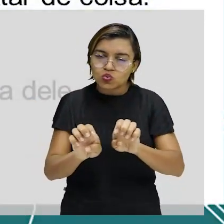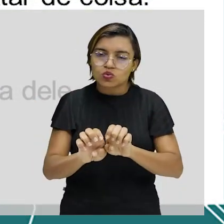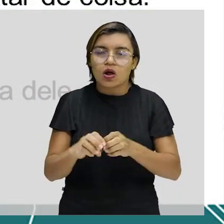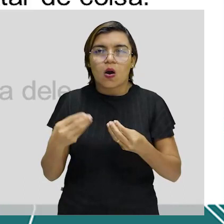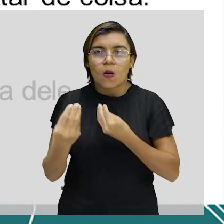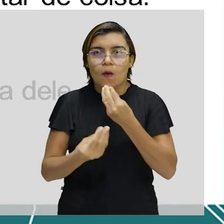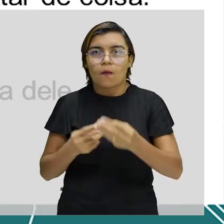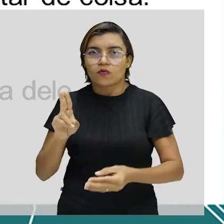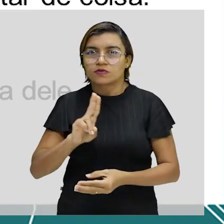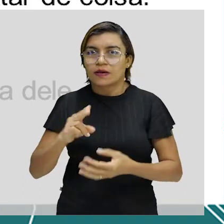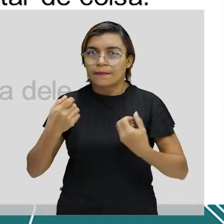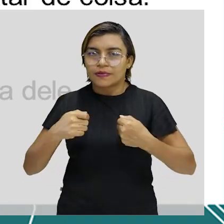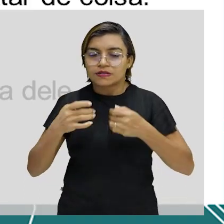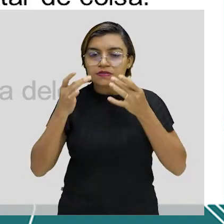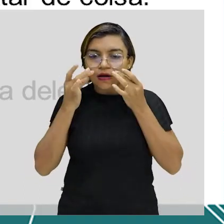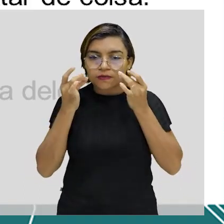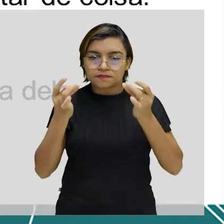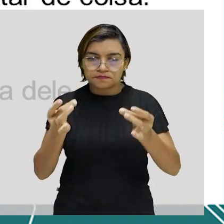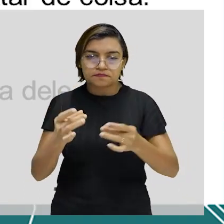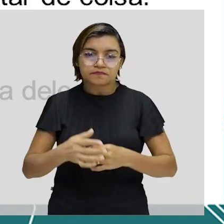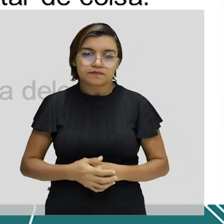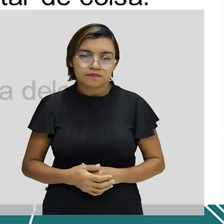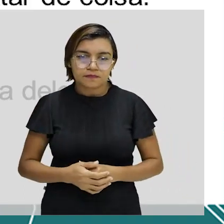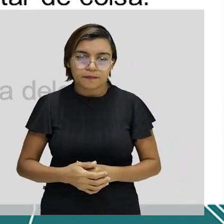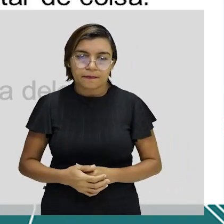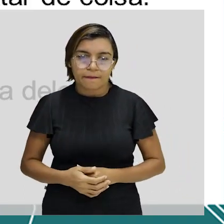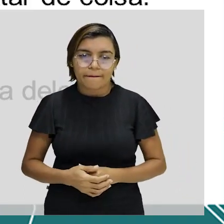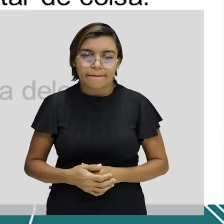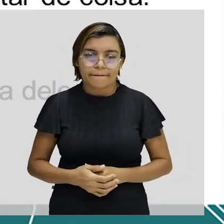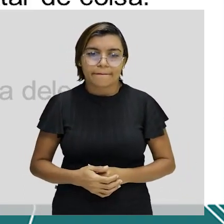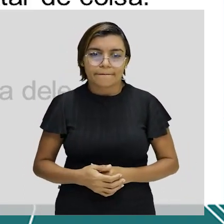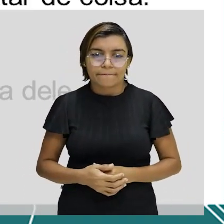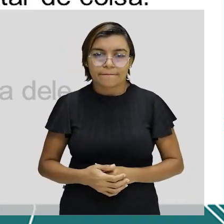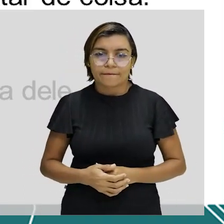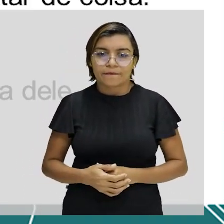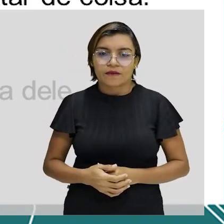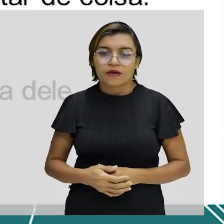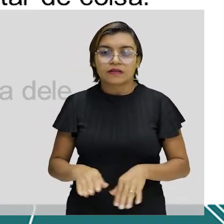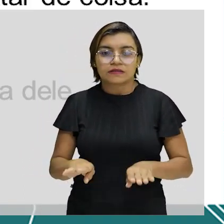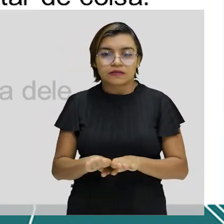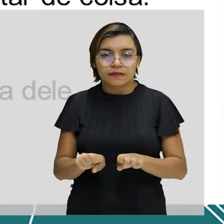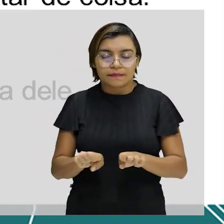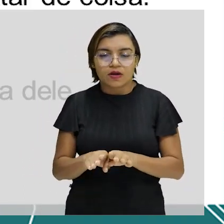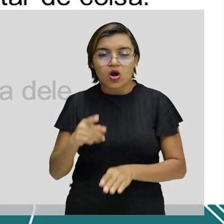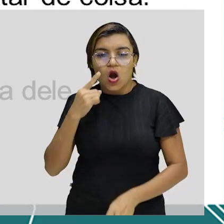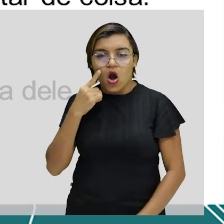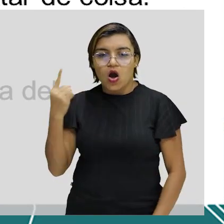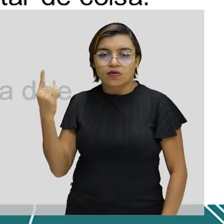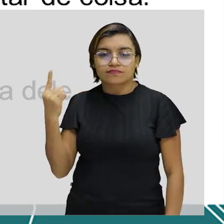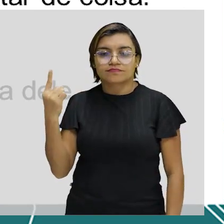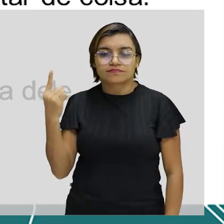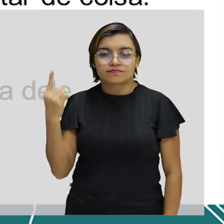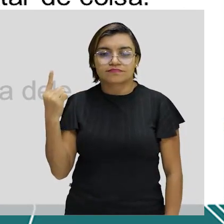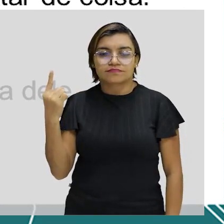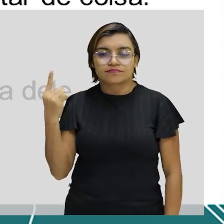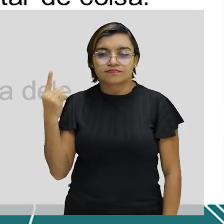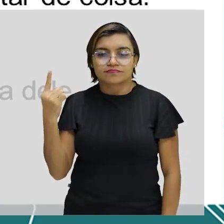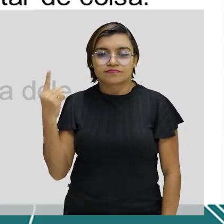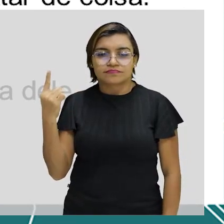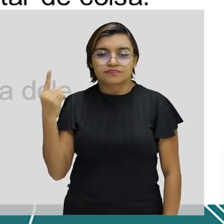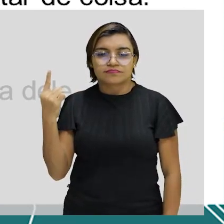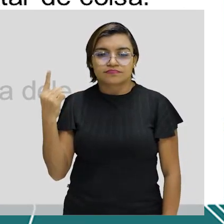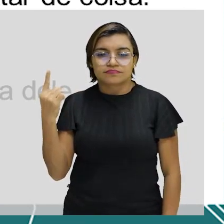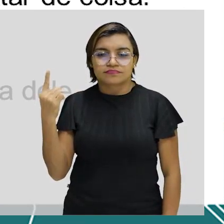E, para finalizar de novo, falando finalizar, em que se pese, o verbo pesar permanece invariável quando se tratar de uma pessoa